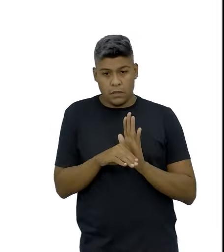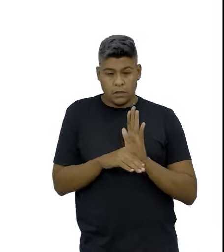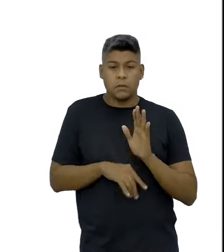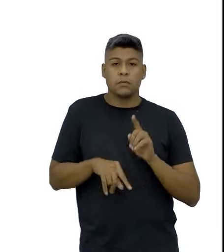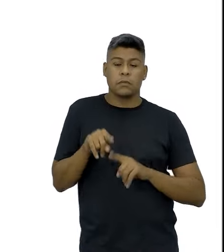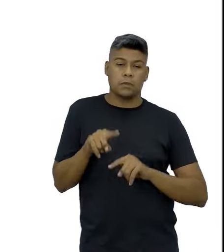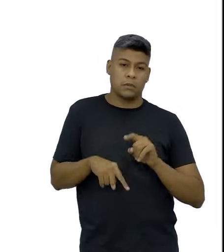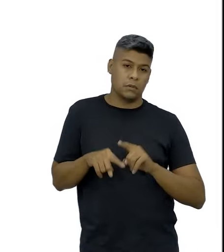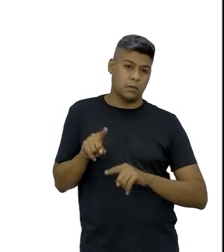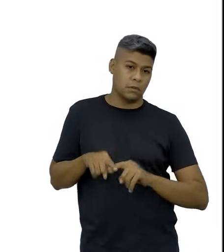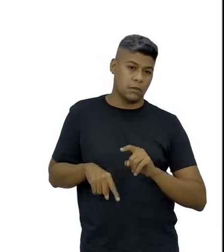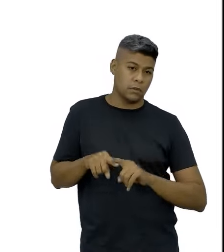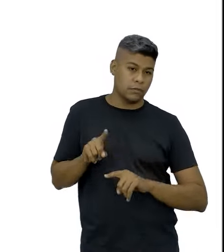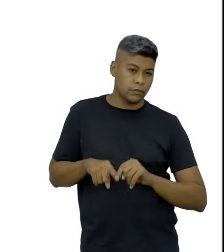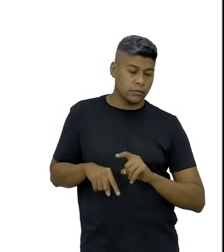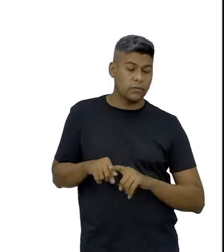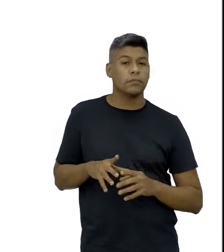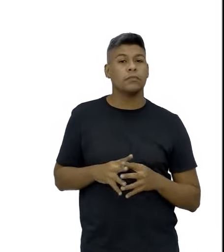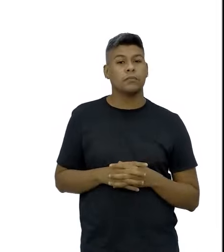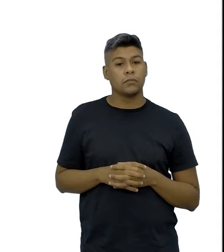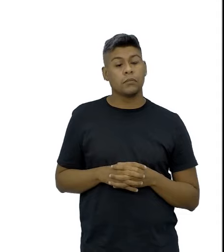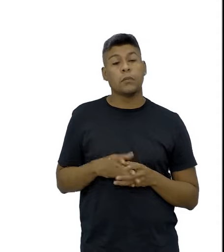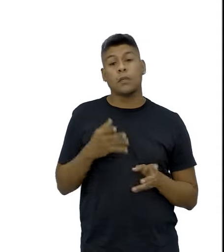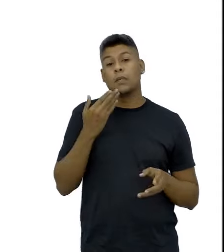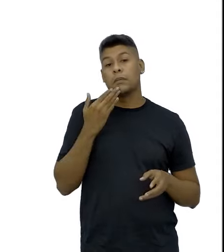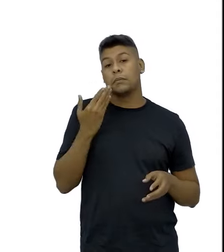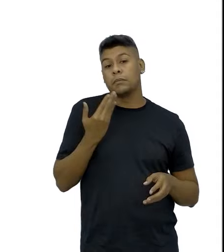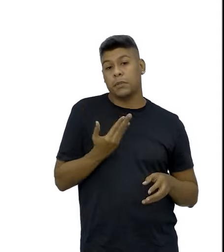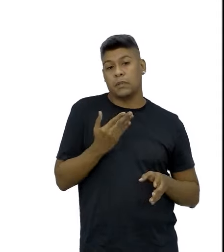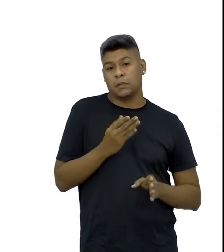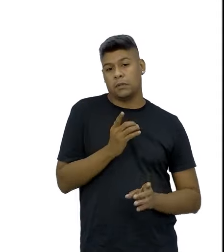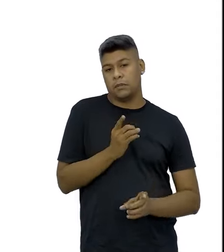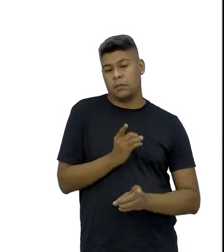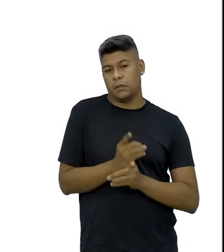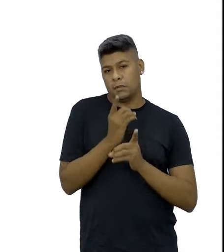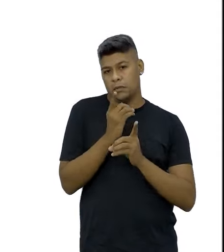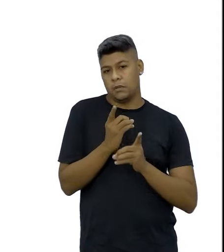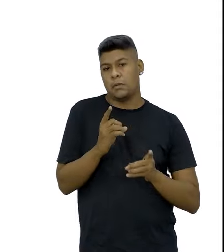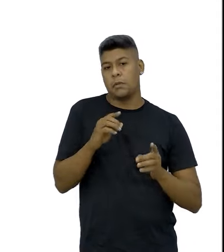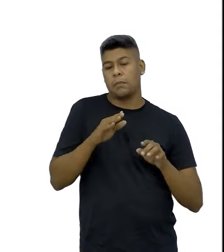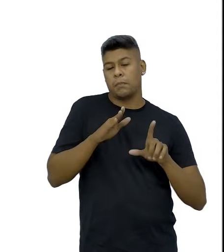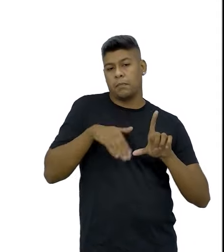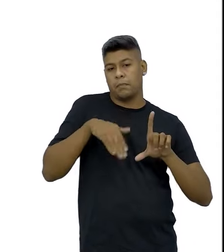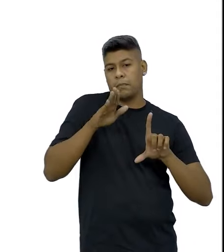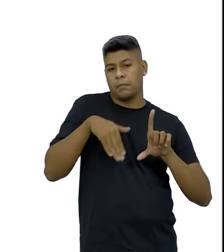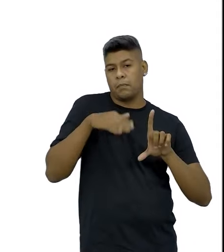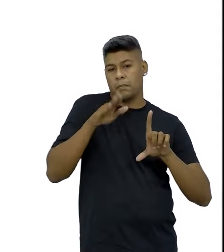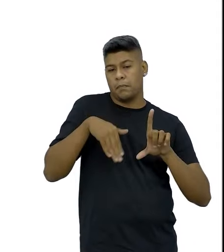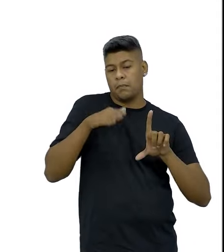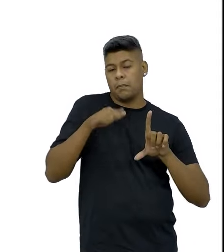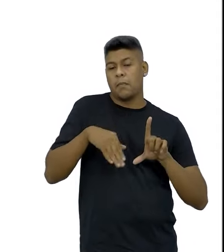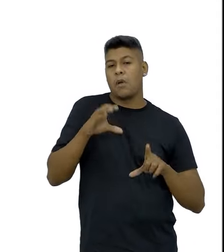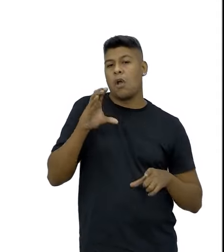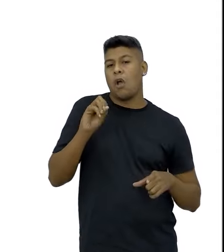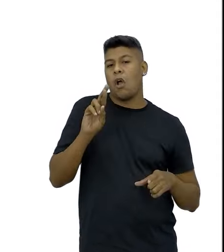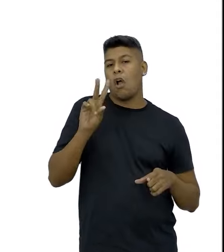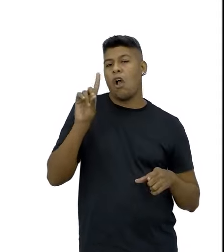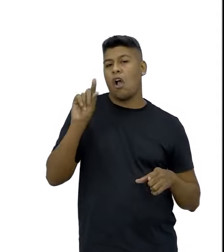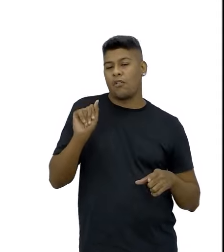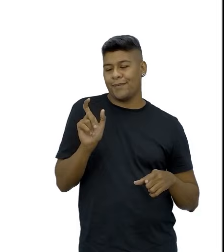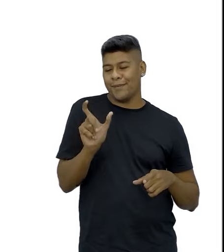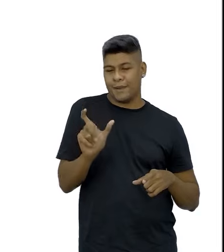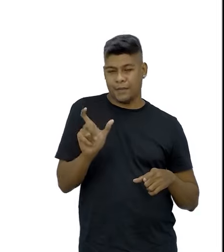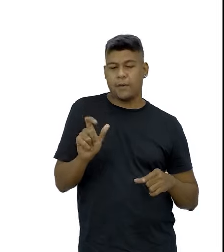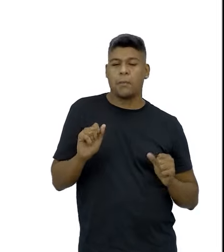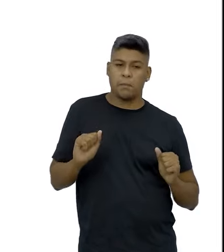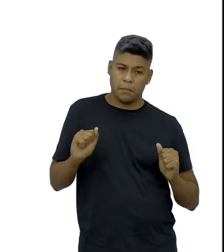da ordem que está, né? E pedir que localizem e pintem, por exemplo, a palavra corda. Por isso, podemos